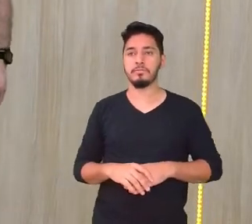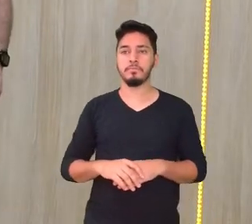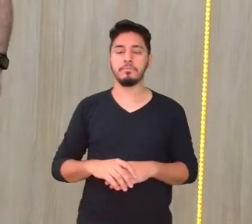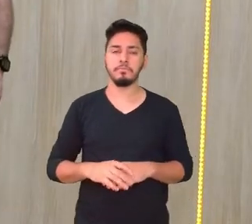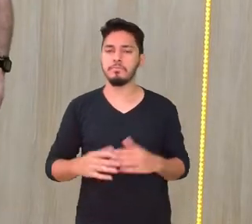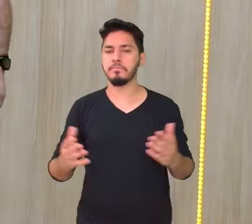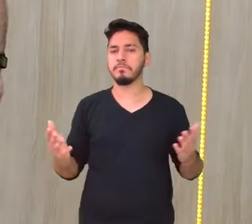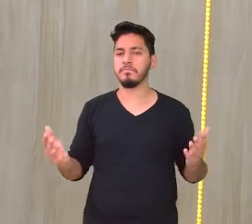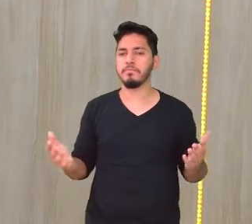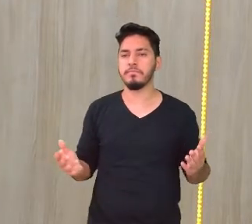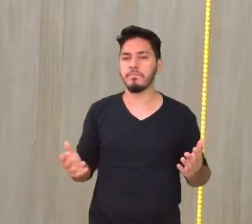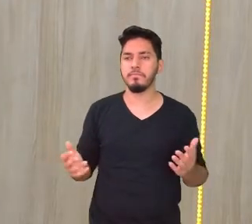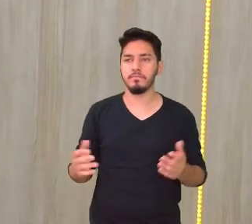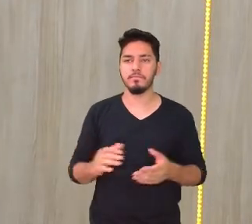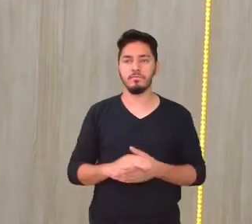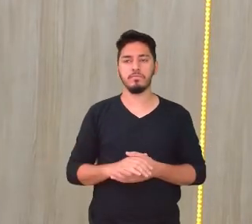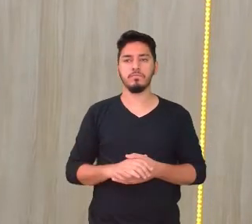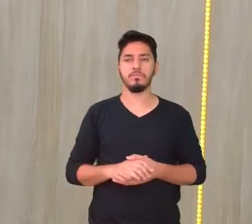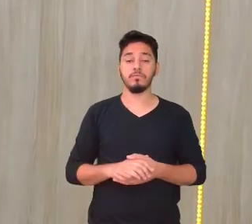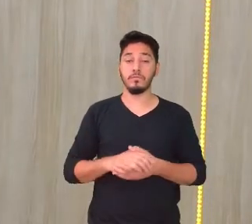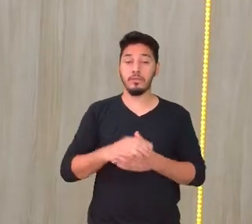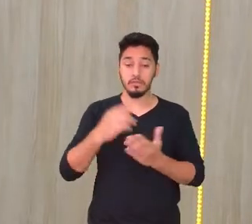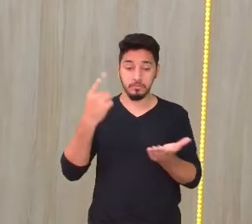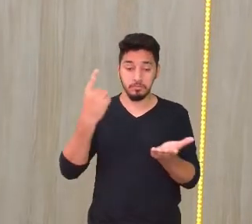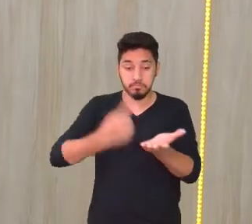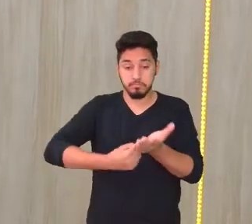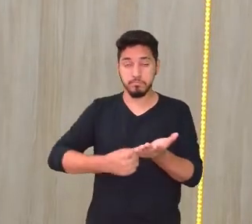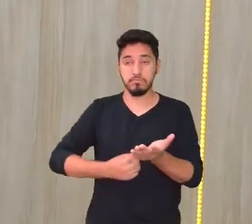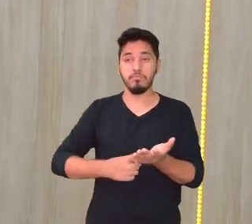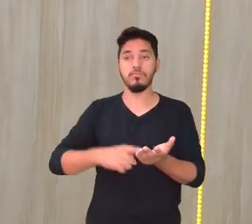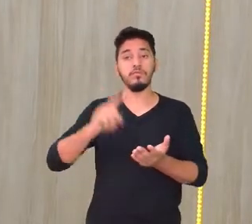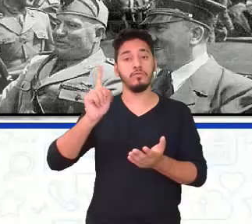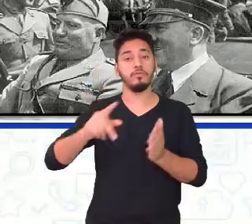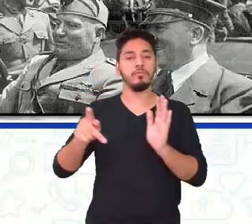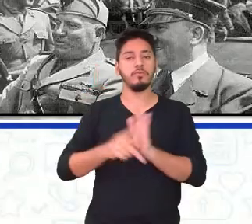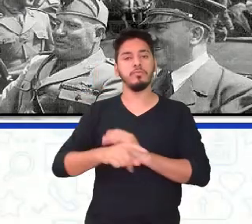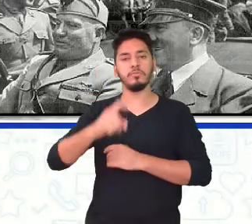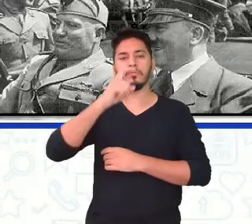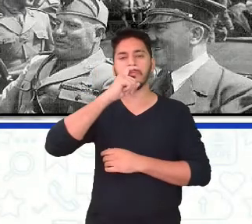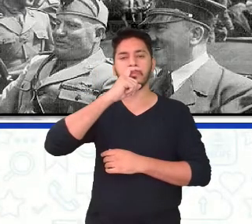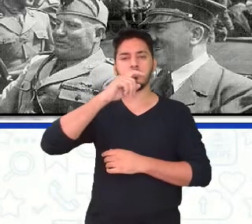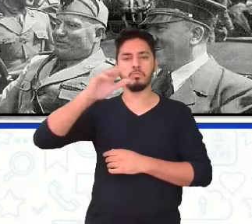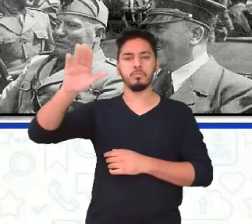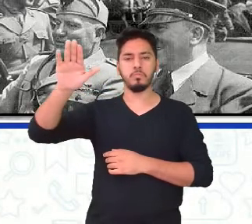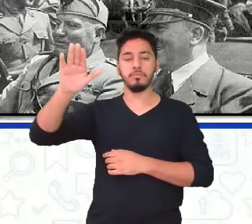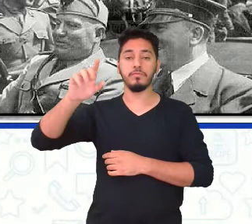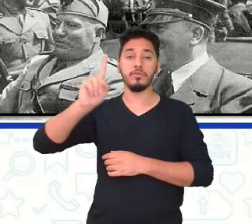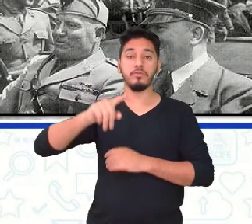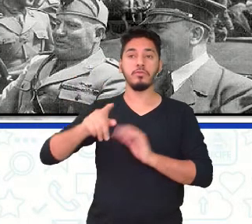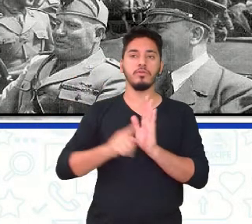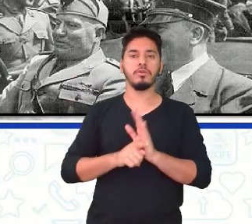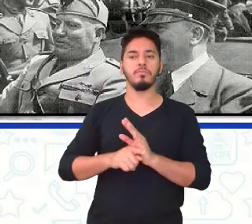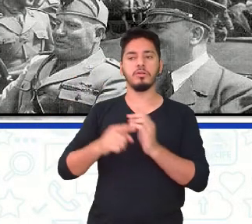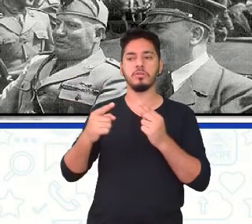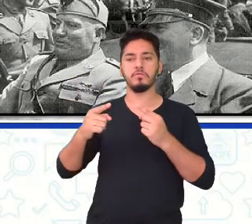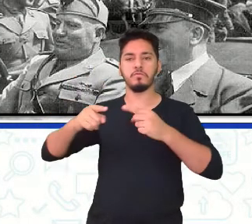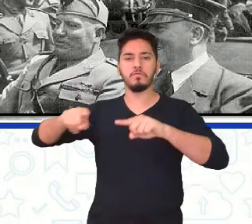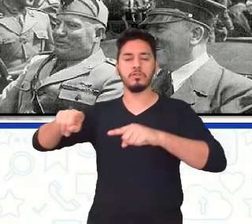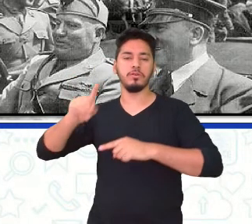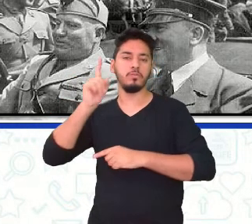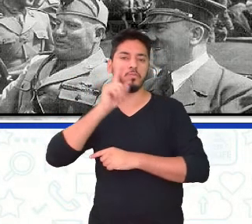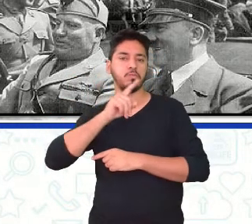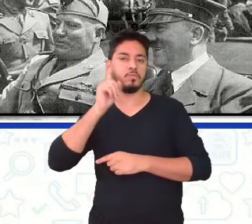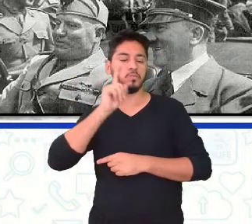Então, esse pacto, né, ele foi idealizado por Hitler para intimidar os Estados Unidos e